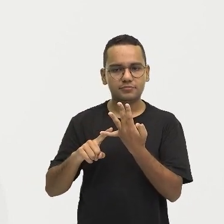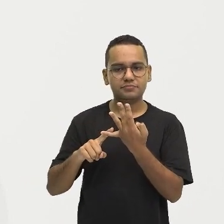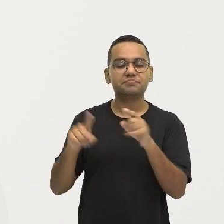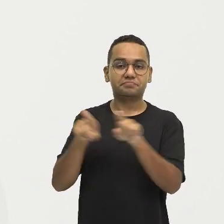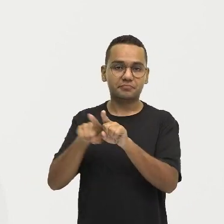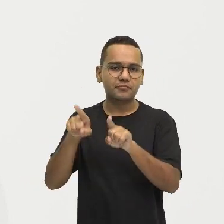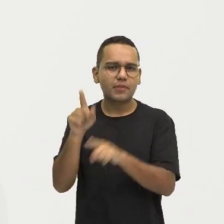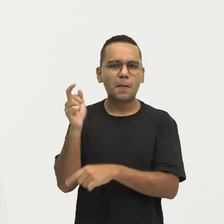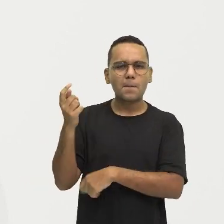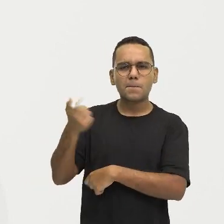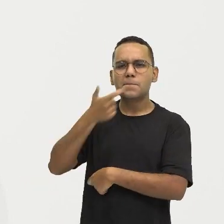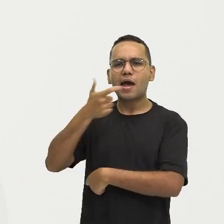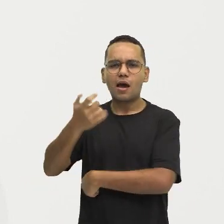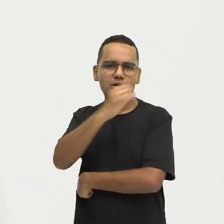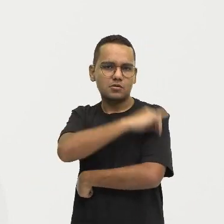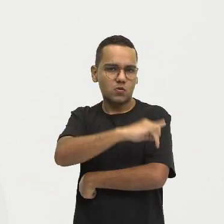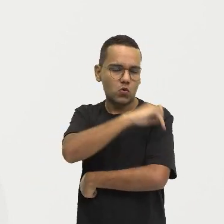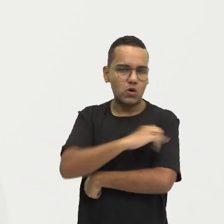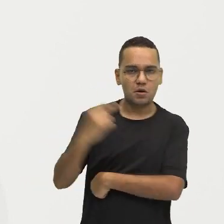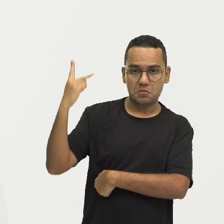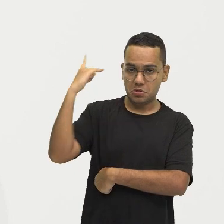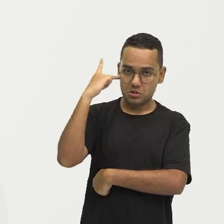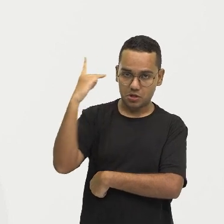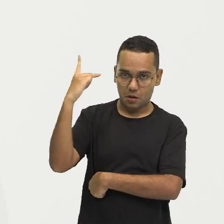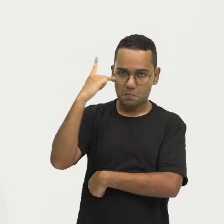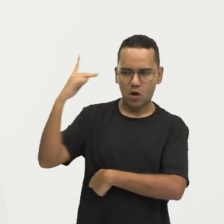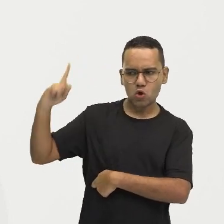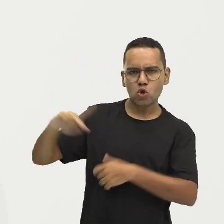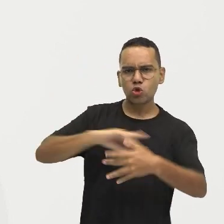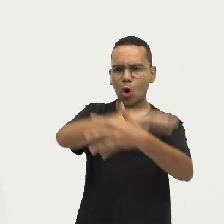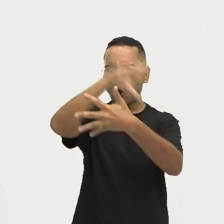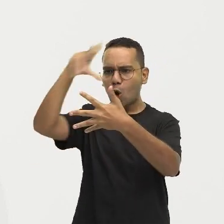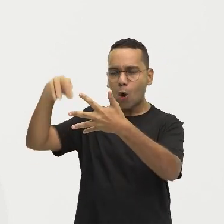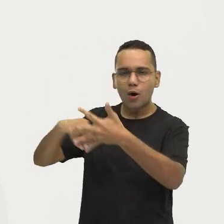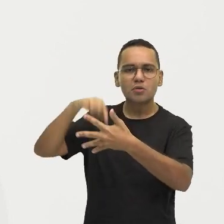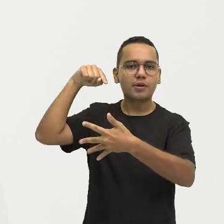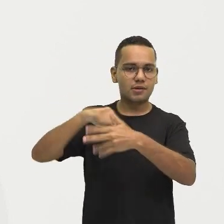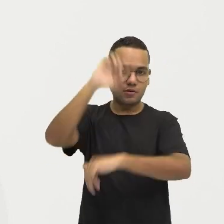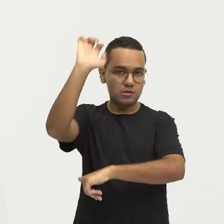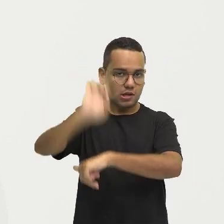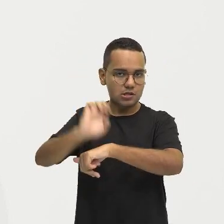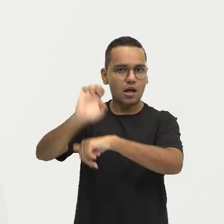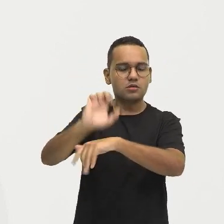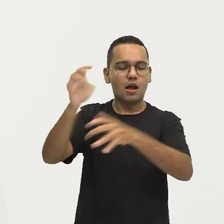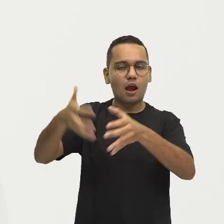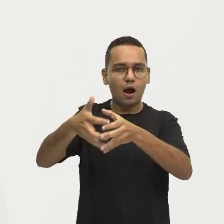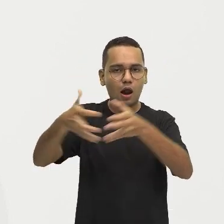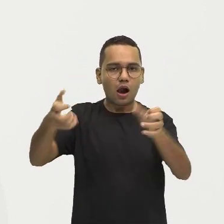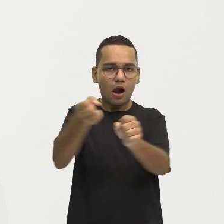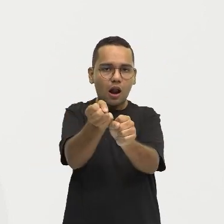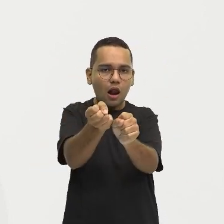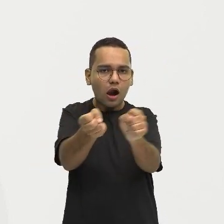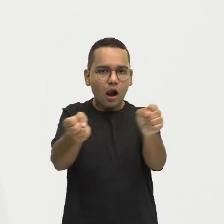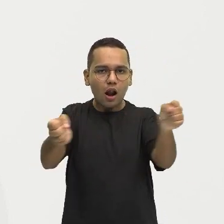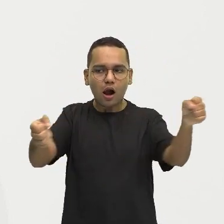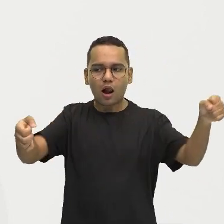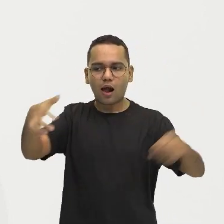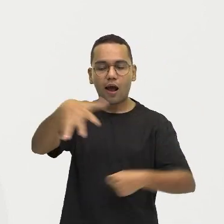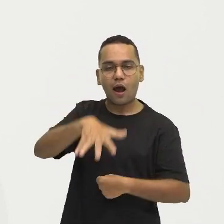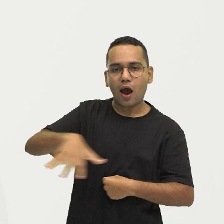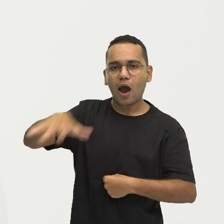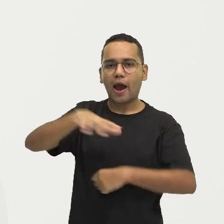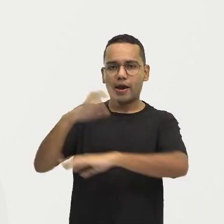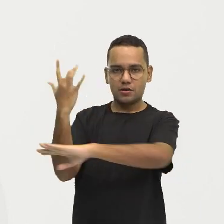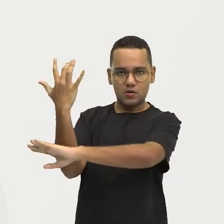Rio de Janeiro e por São Paulo, tá? Então, a gente tem aí o Cerrado, né? Ele tem uma grande área de distribuição e a gente vai encontrar